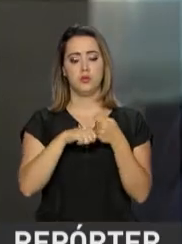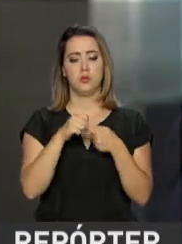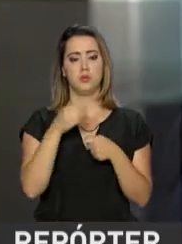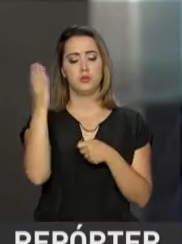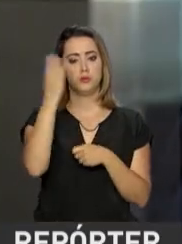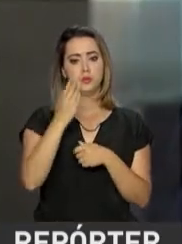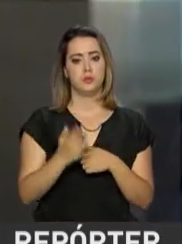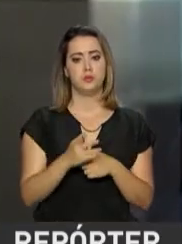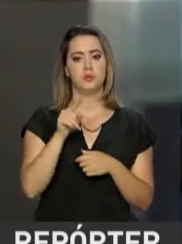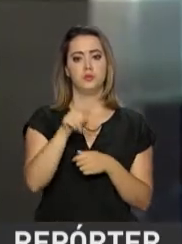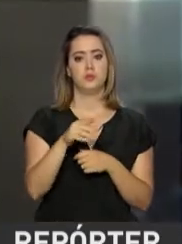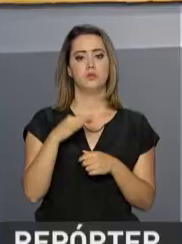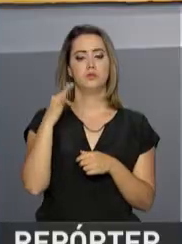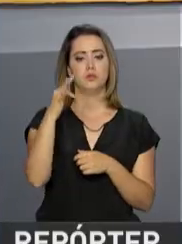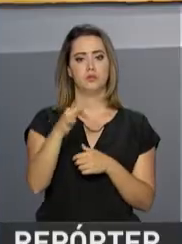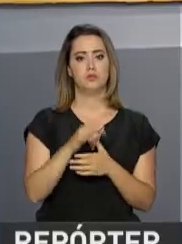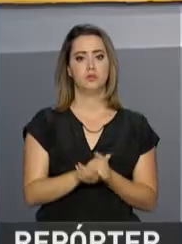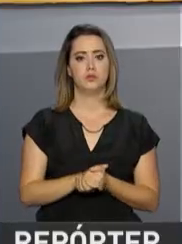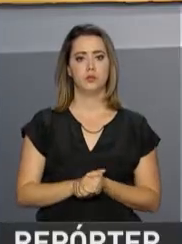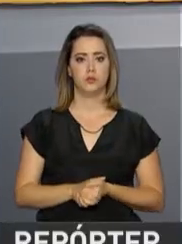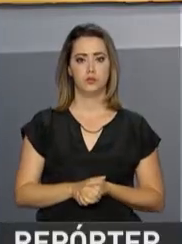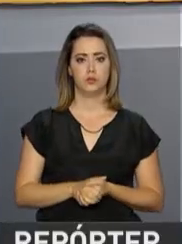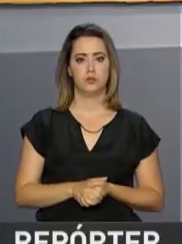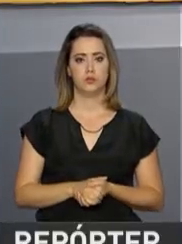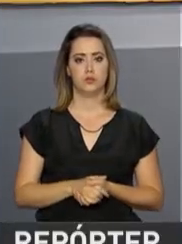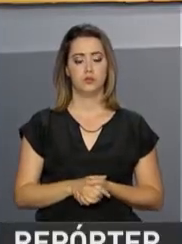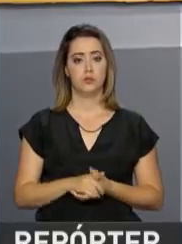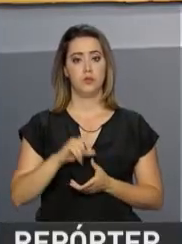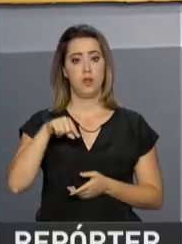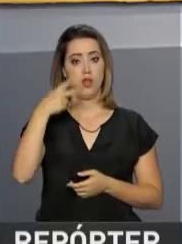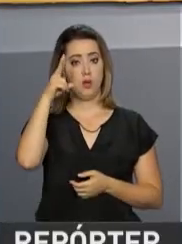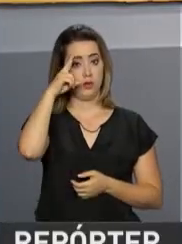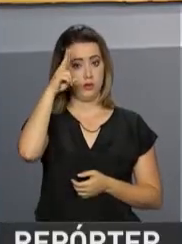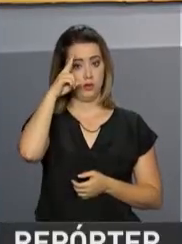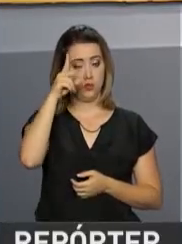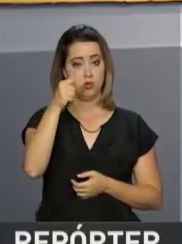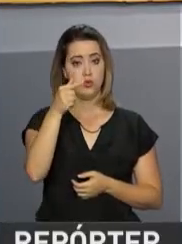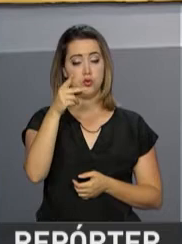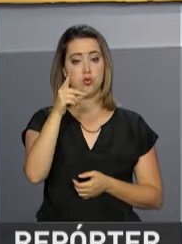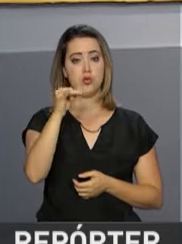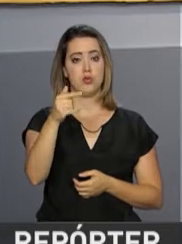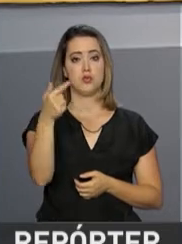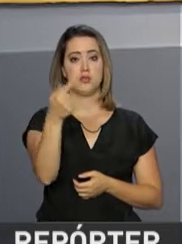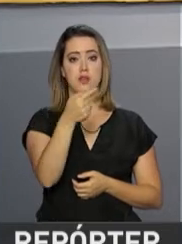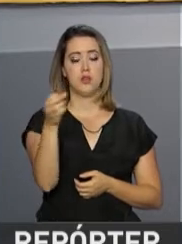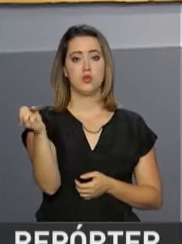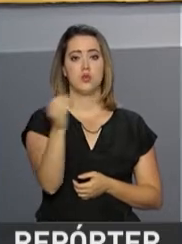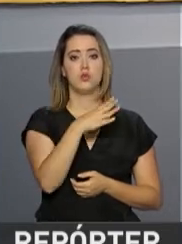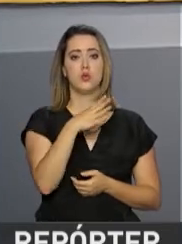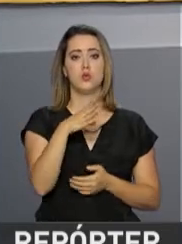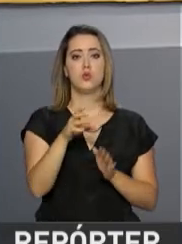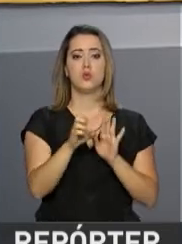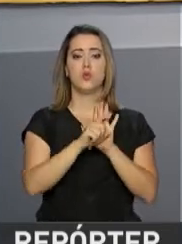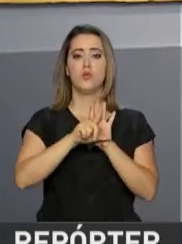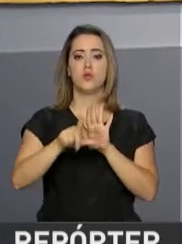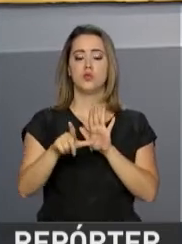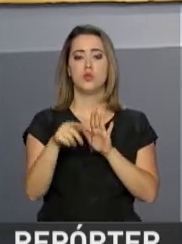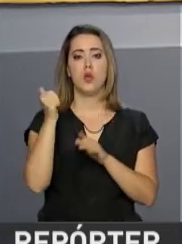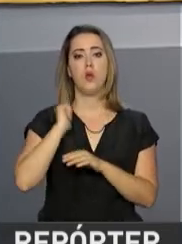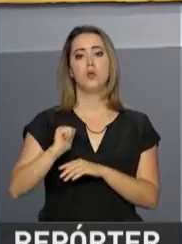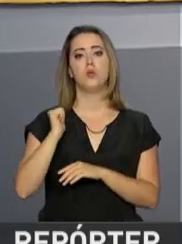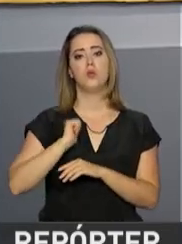economia brasileira próxima na próxima segunda-feira dia 7 um novo edital do programa bolsa-atleta